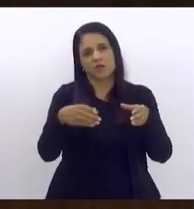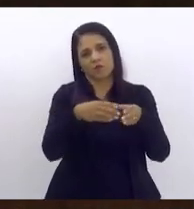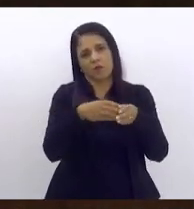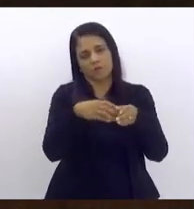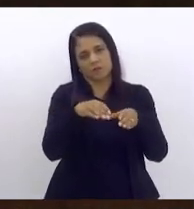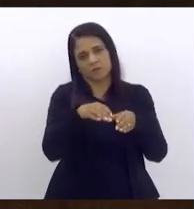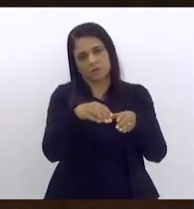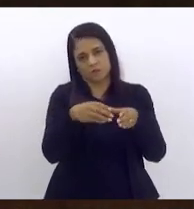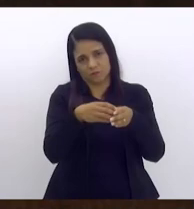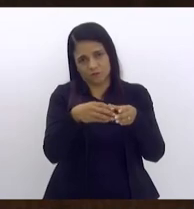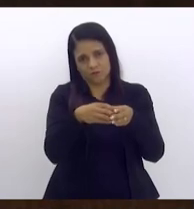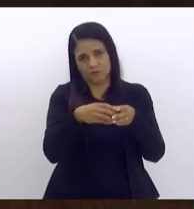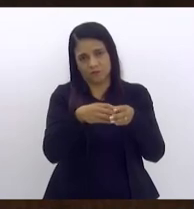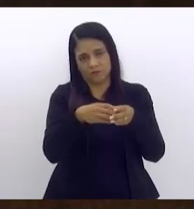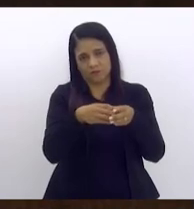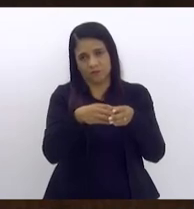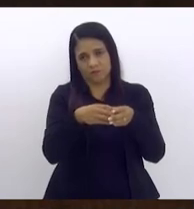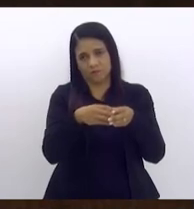trazer, inclusive.